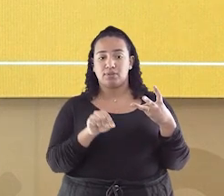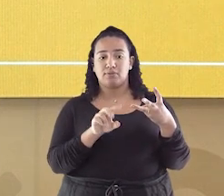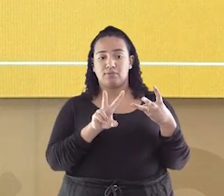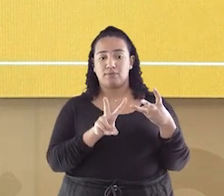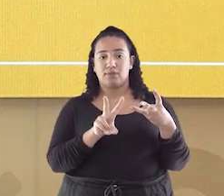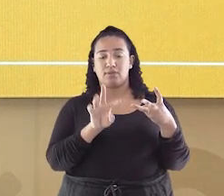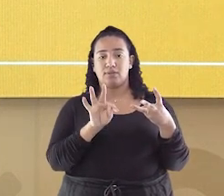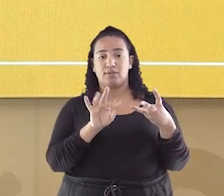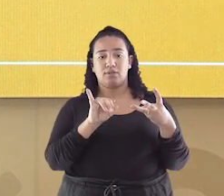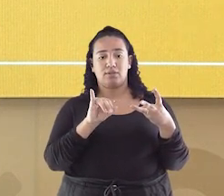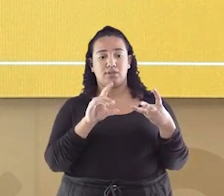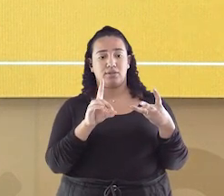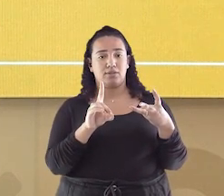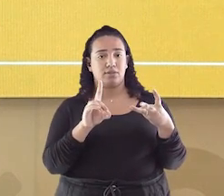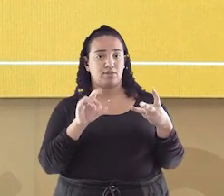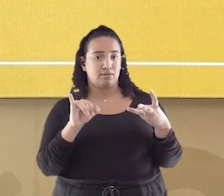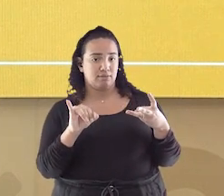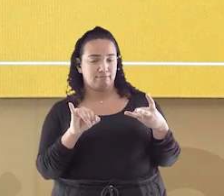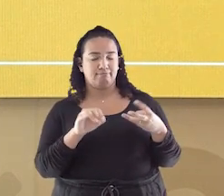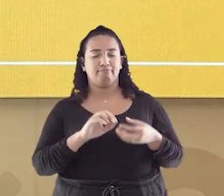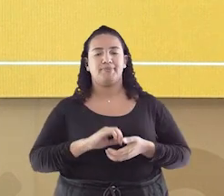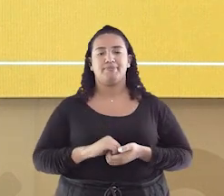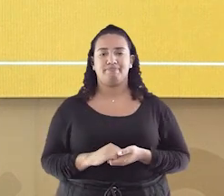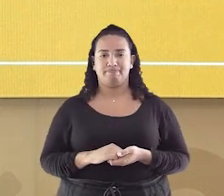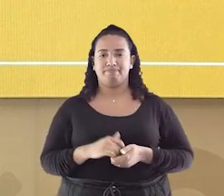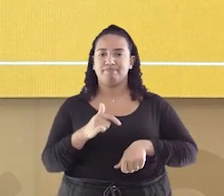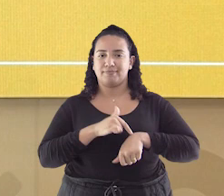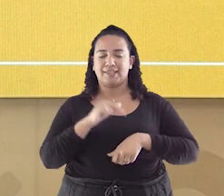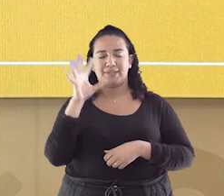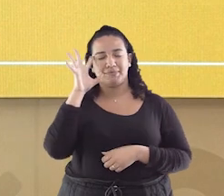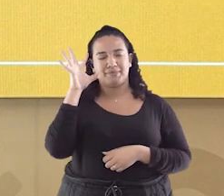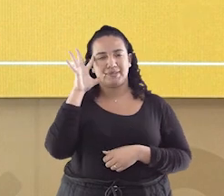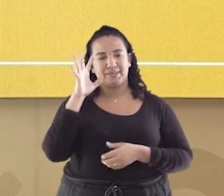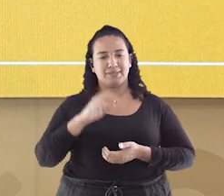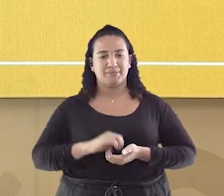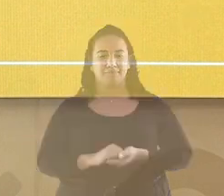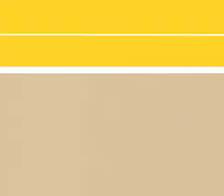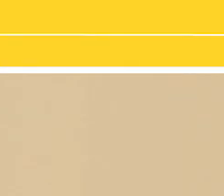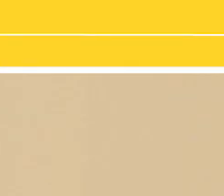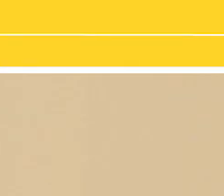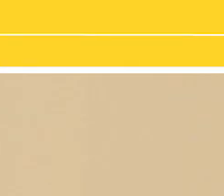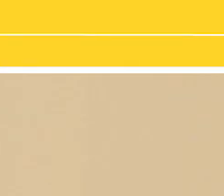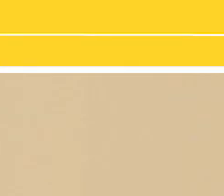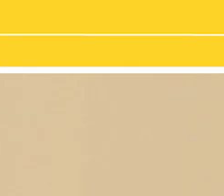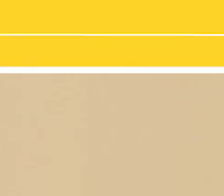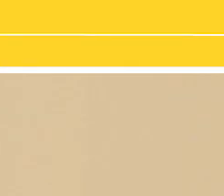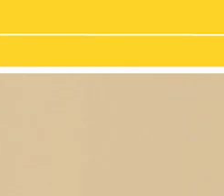letra C, verbo transitivo direto e indireto. Um tempinho para vocês.